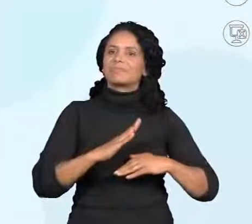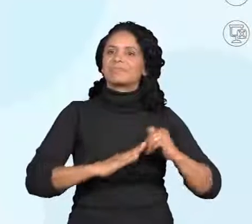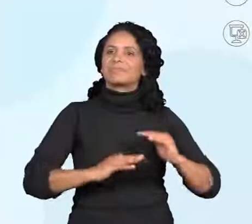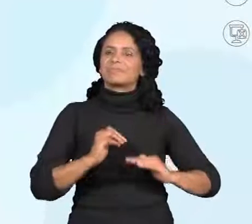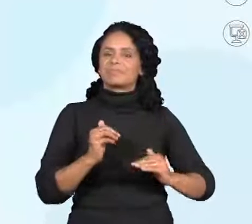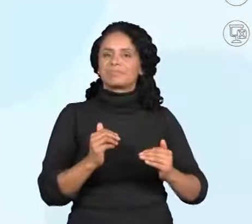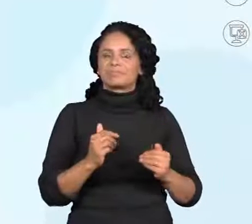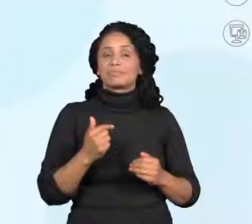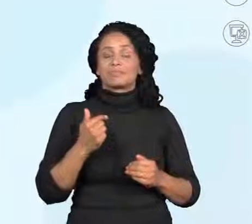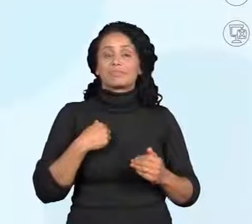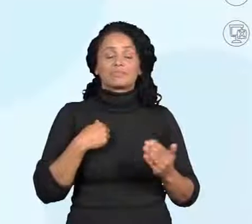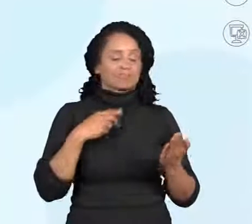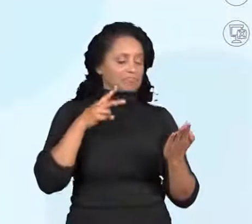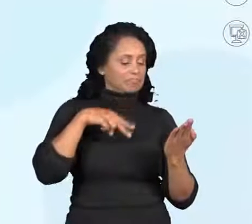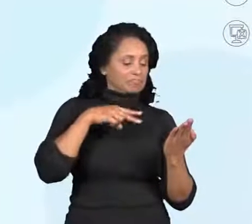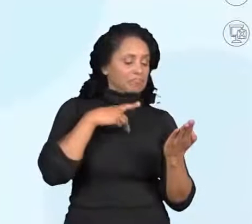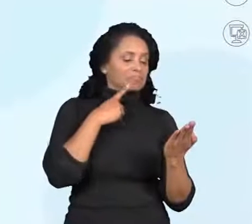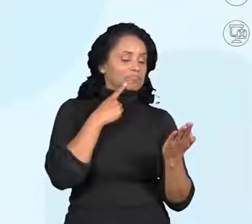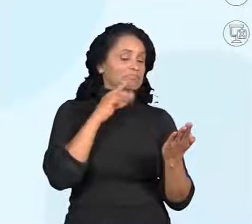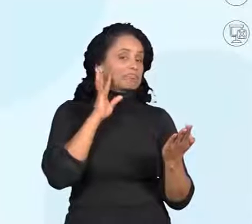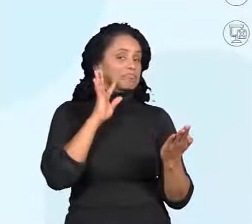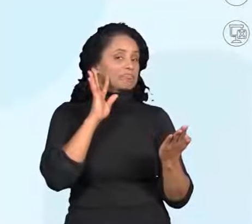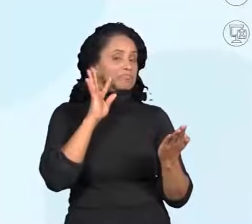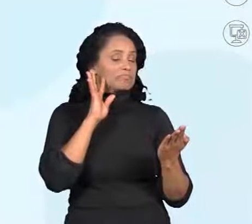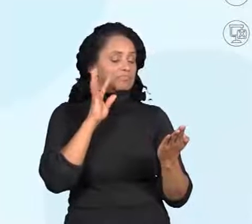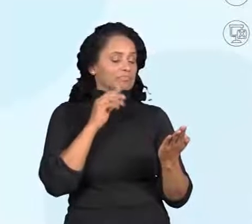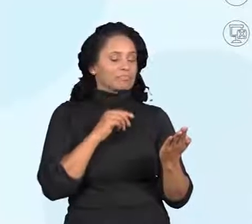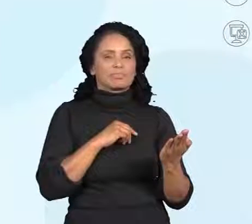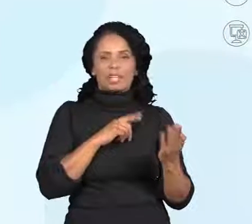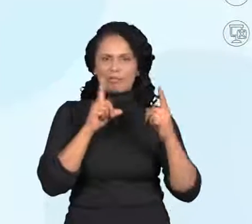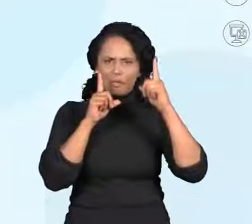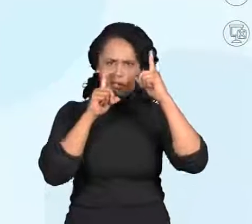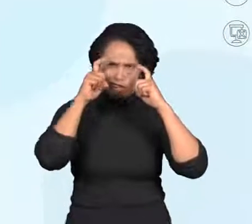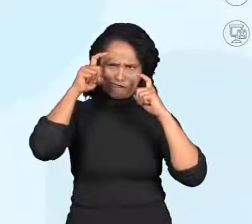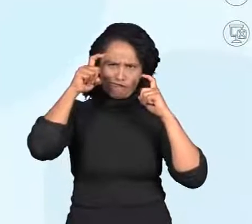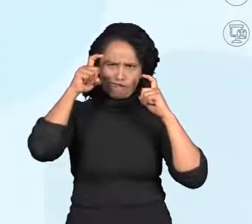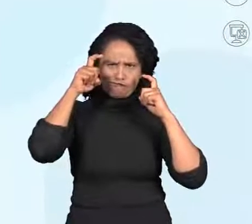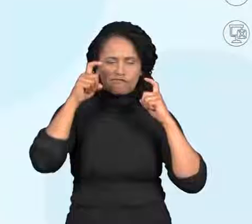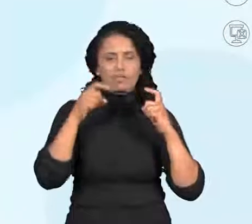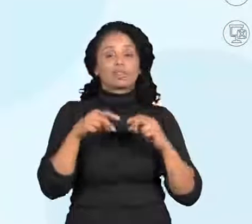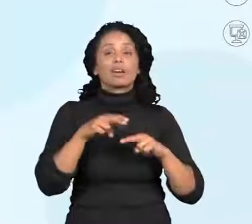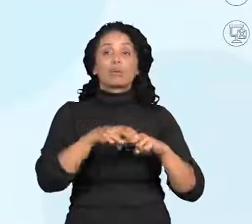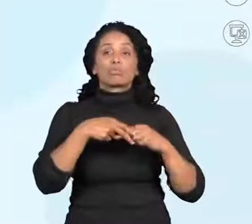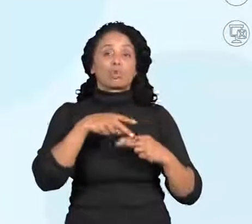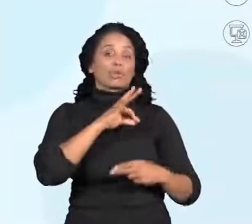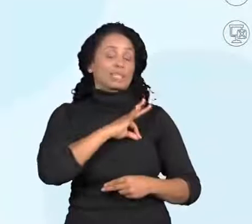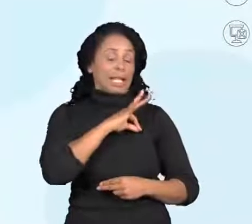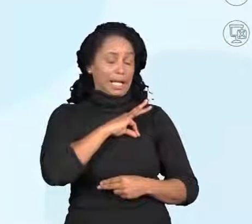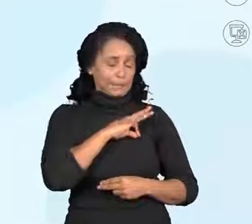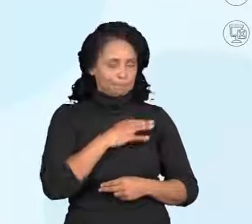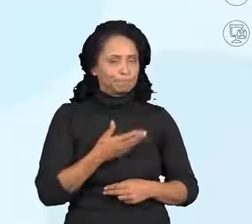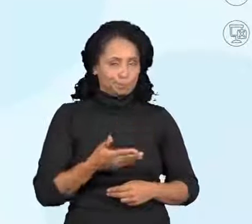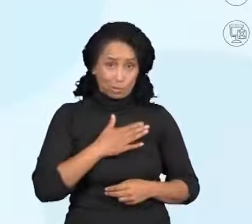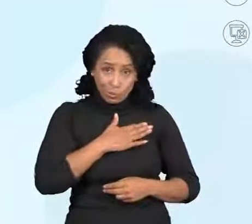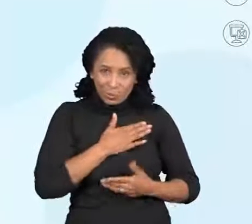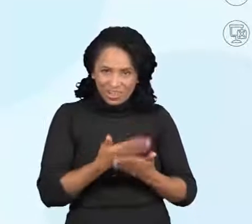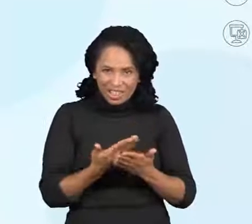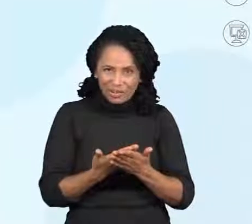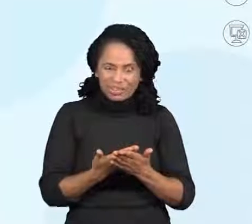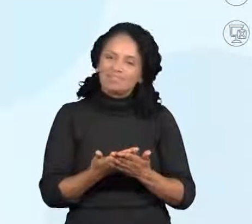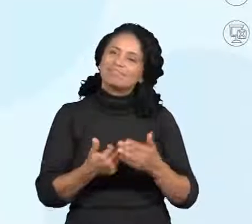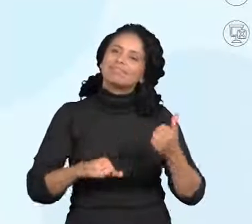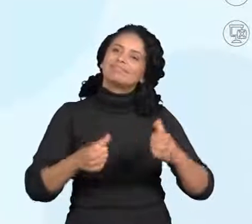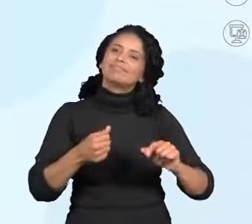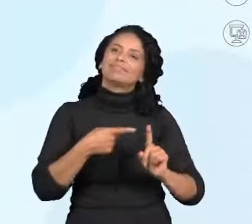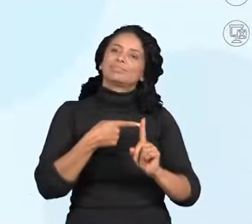meu olerite. Então, Ah, tá bom, entendi. por isso que eu estava daquele jeito. Mas se você gostou da aula, Avalie positivamente. Não